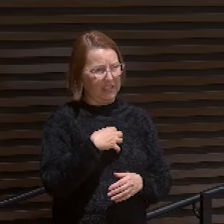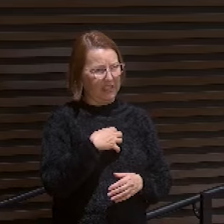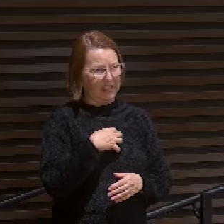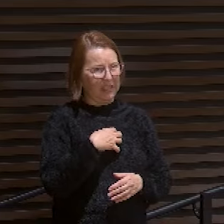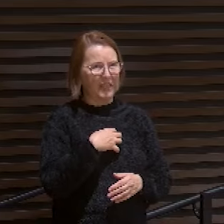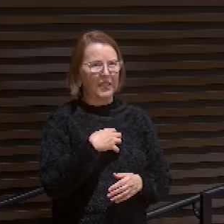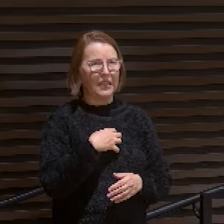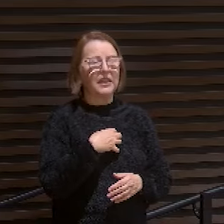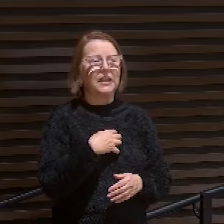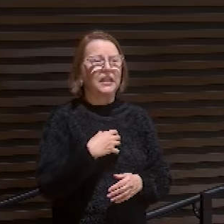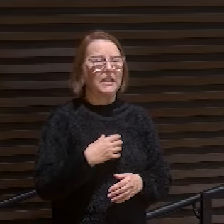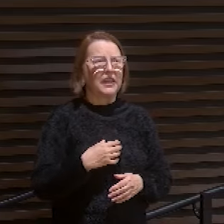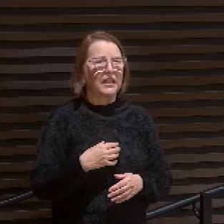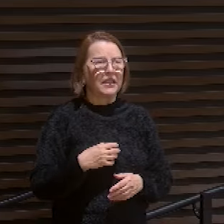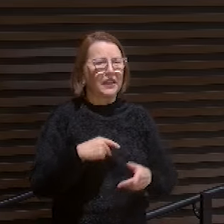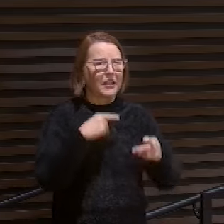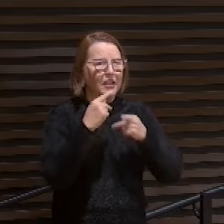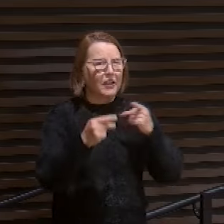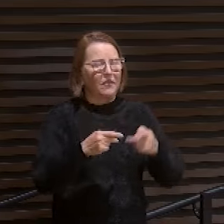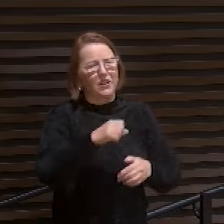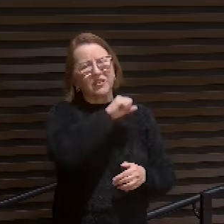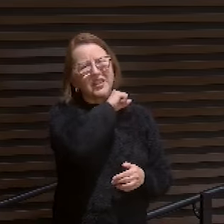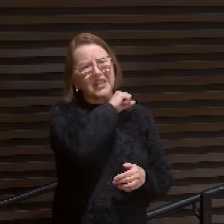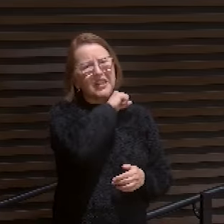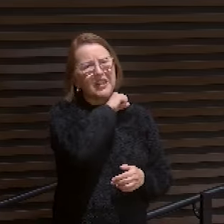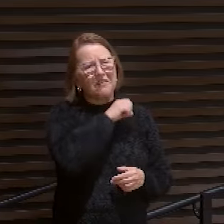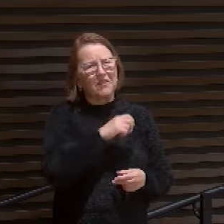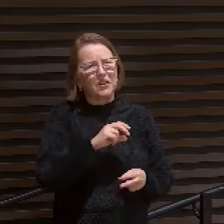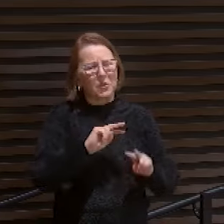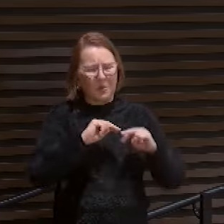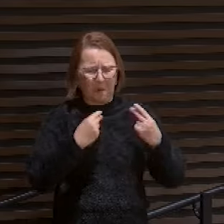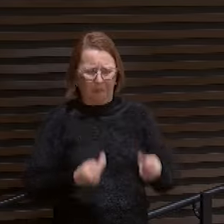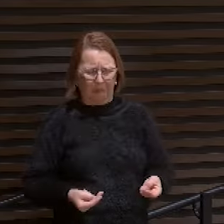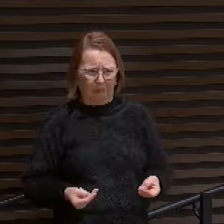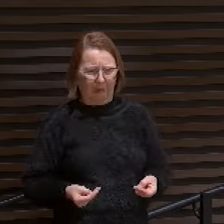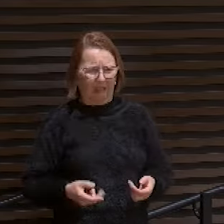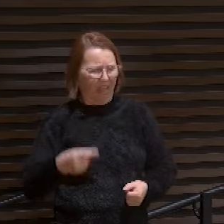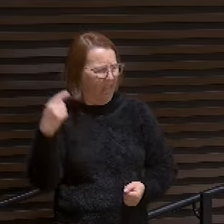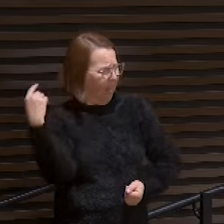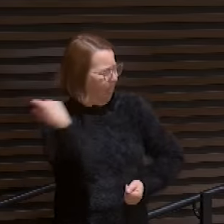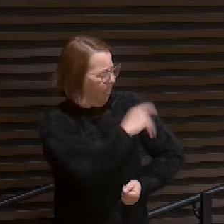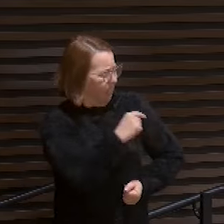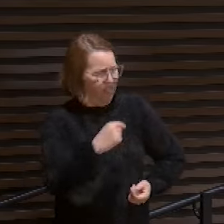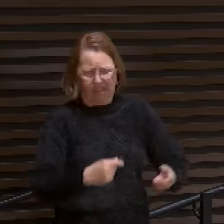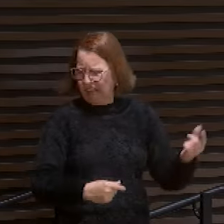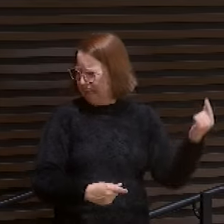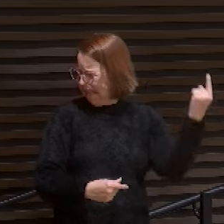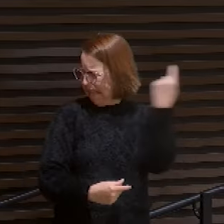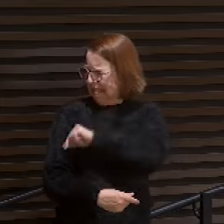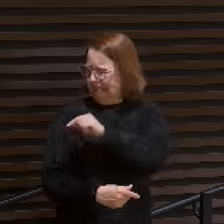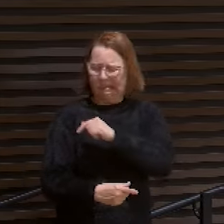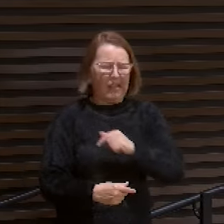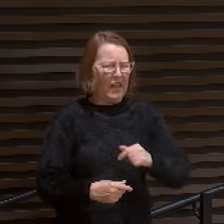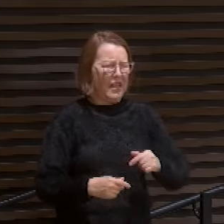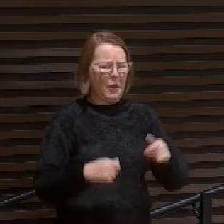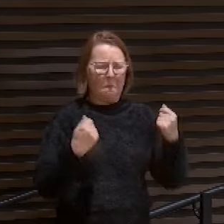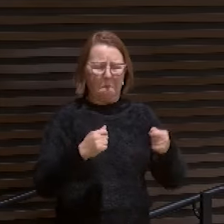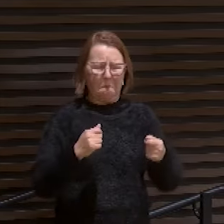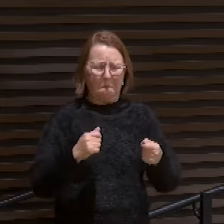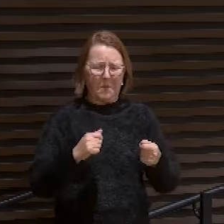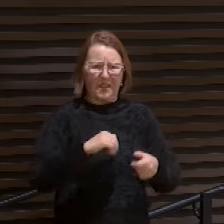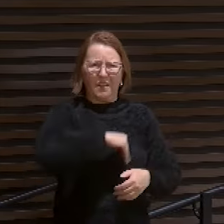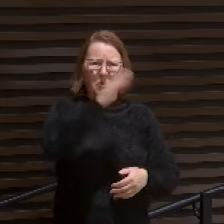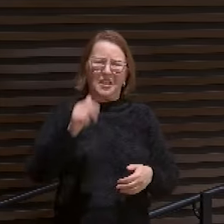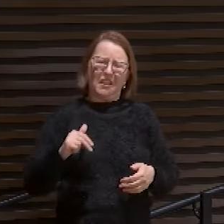humanos, de autossacrifício, de flagelação, de subir montanha para buscar